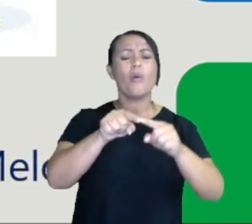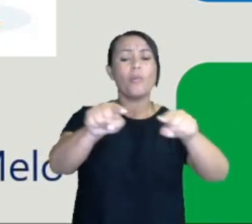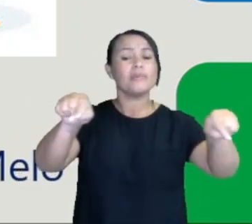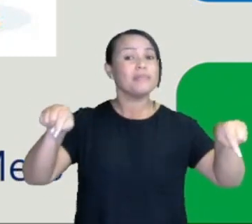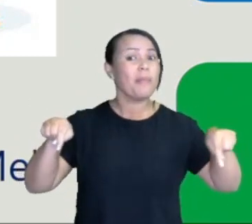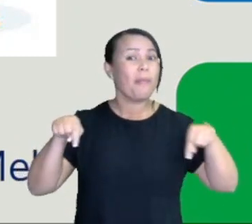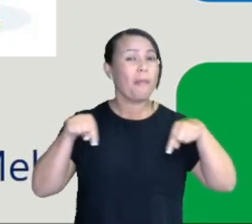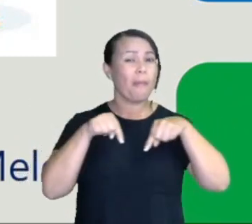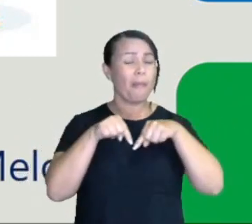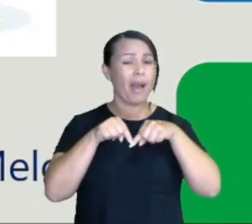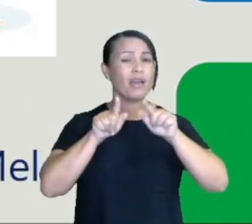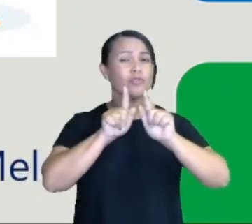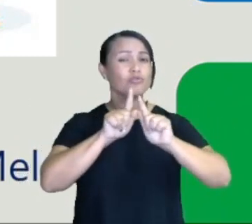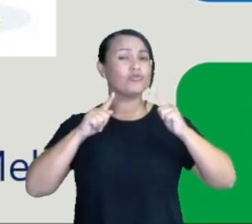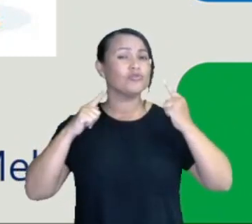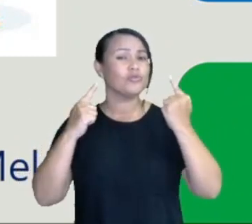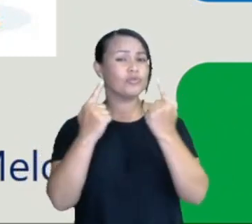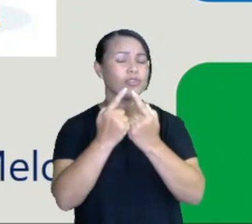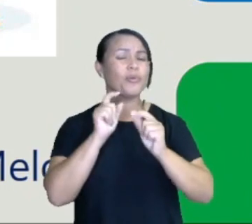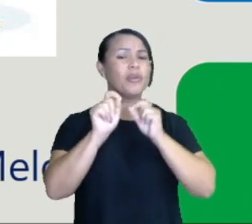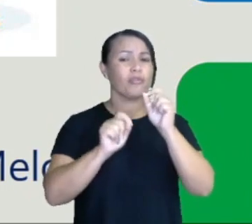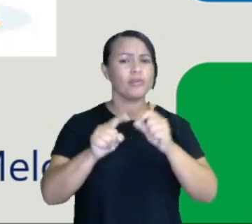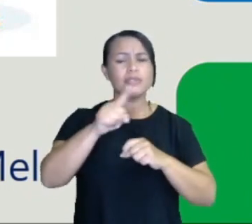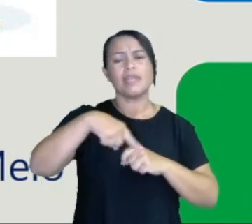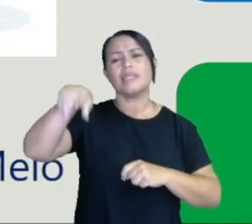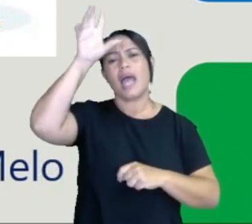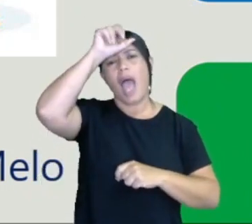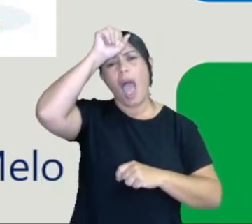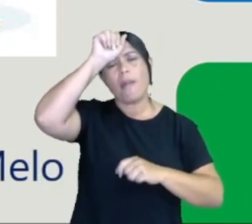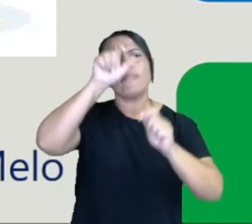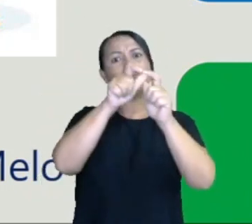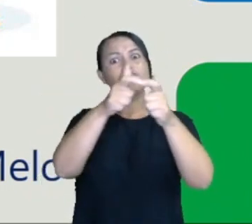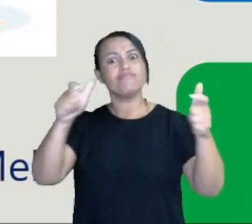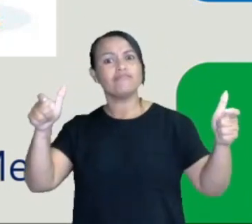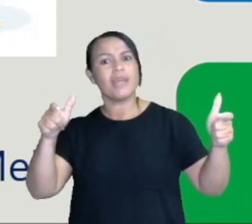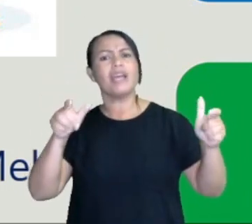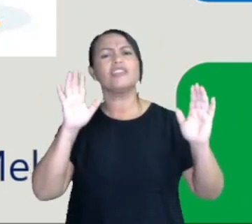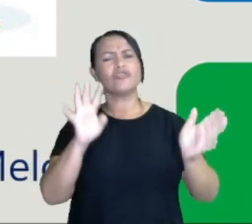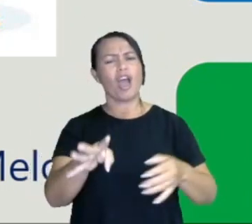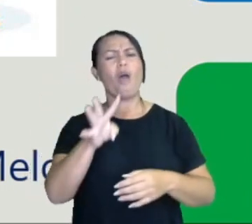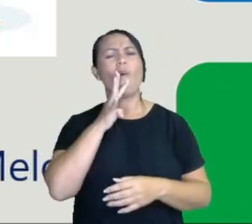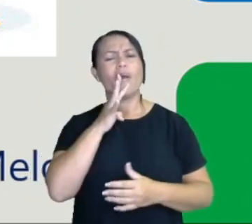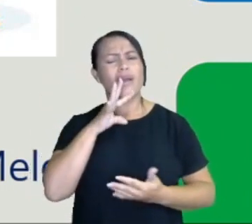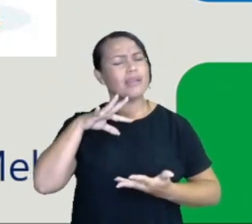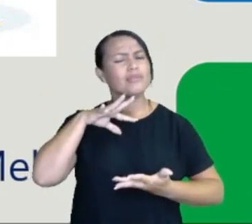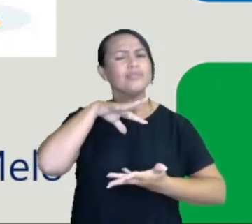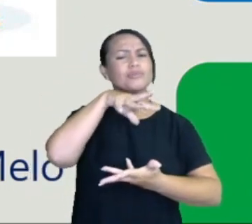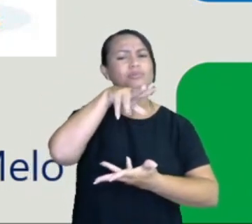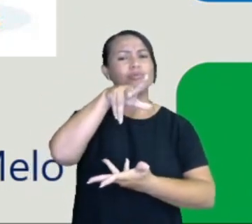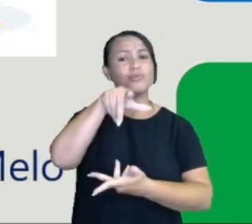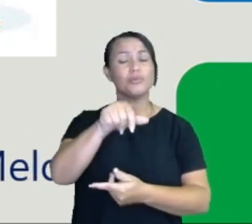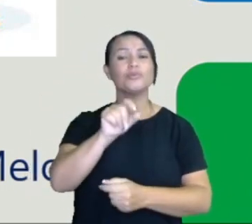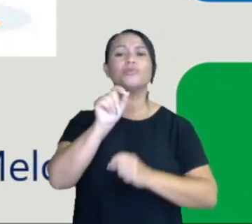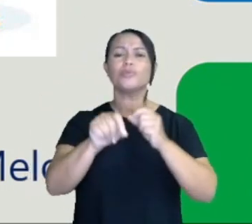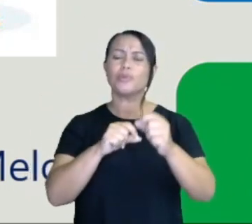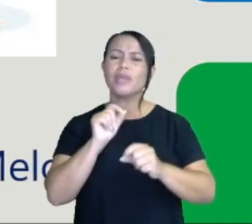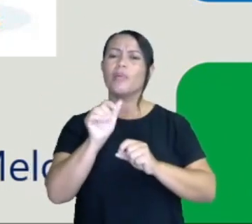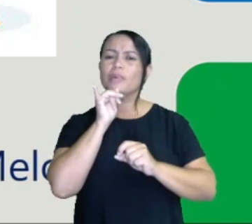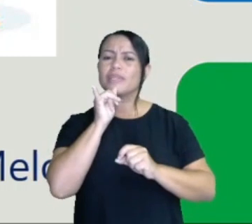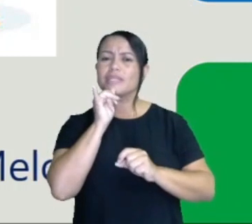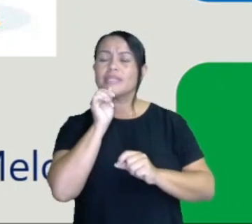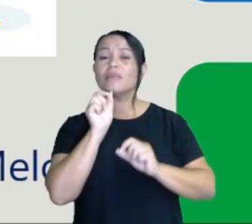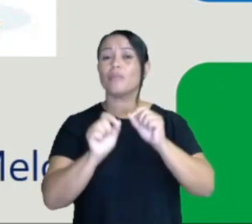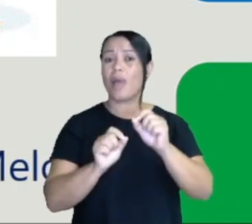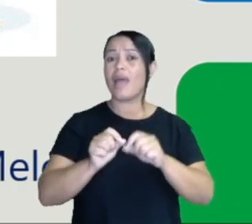Então, eu preciso que vocês ampliem esse conhecimento que vocês já vêm tomando ao longo do tempo. As habilidades da Base